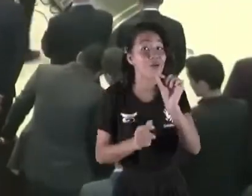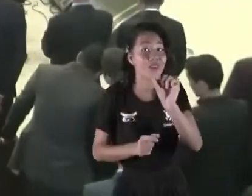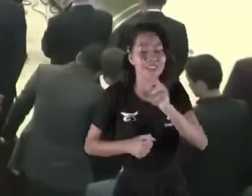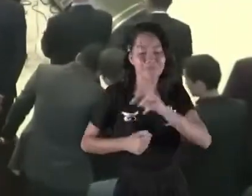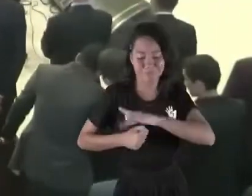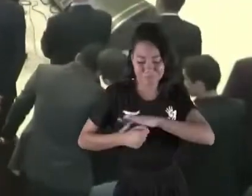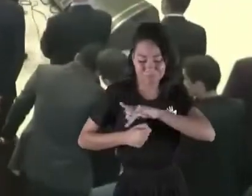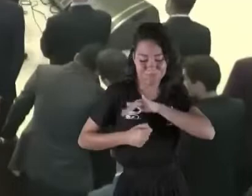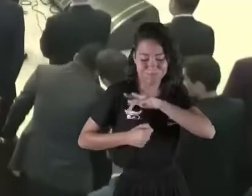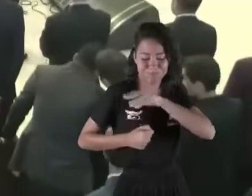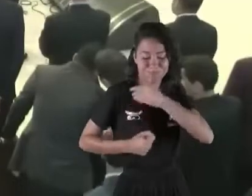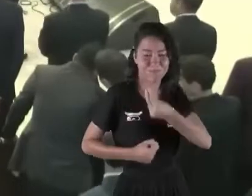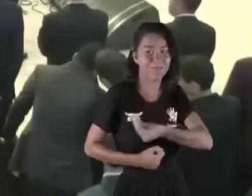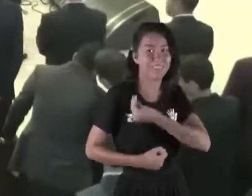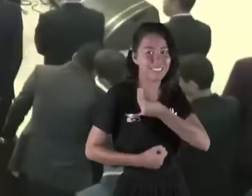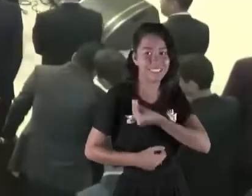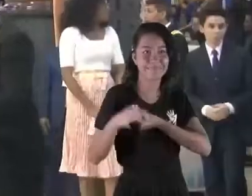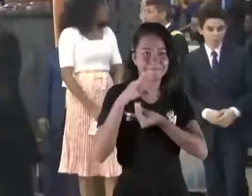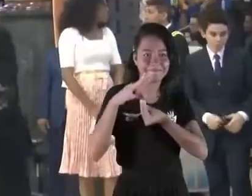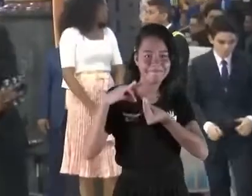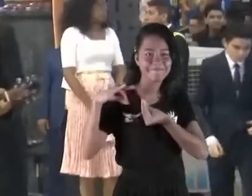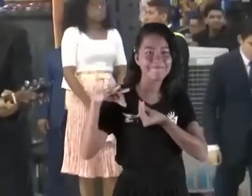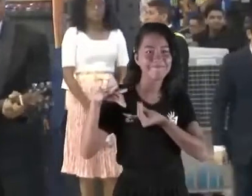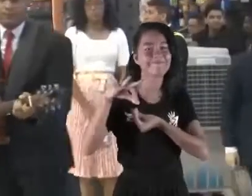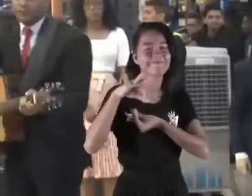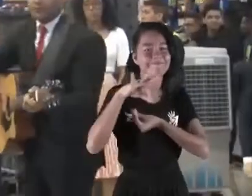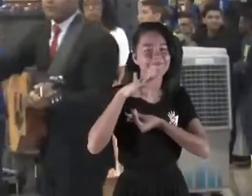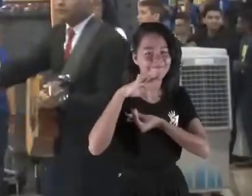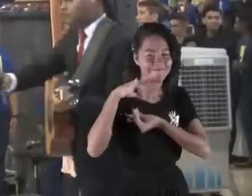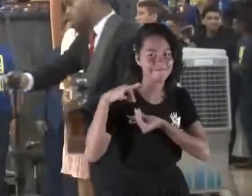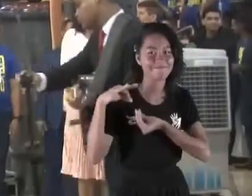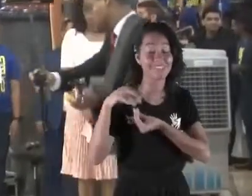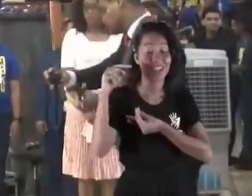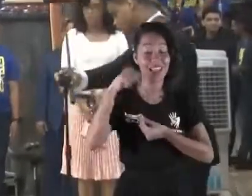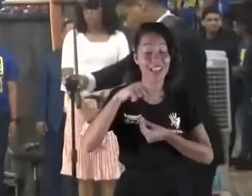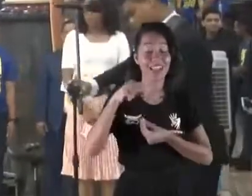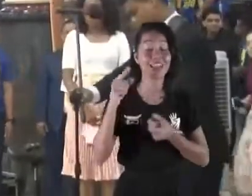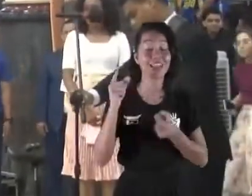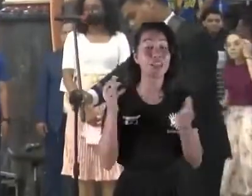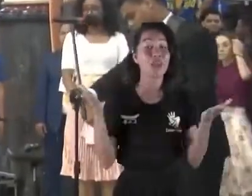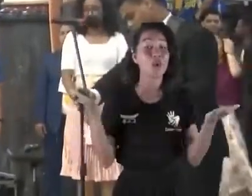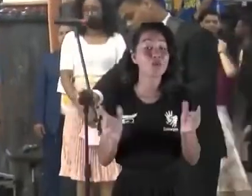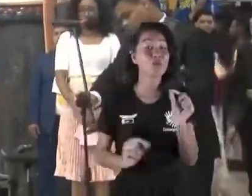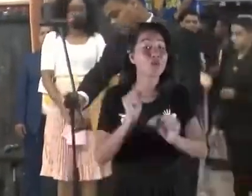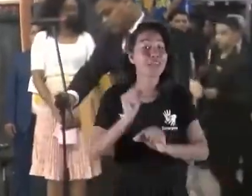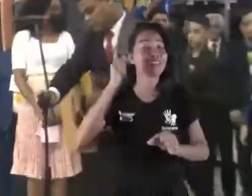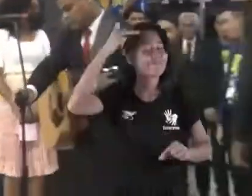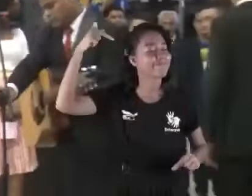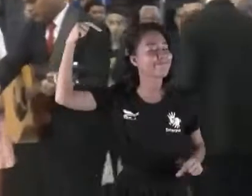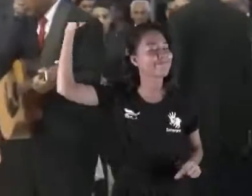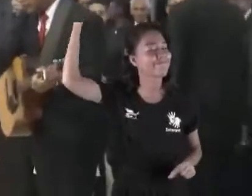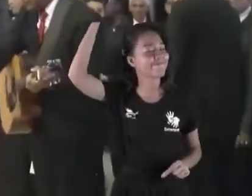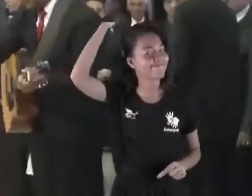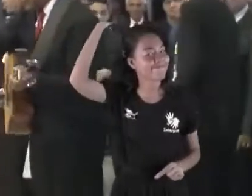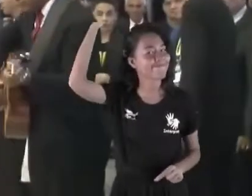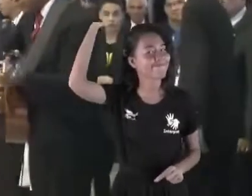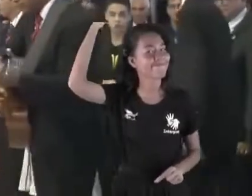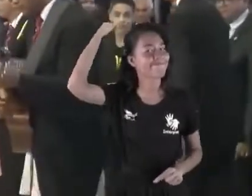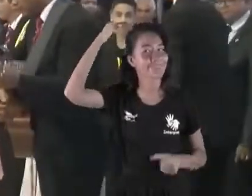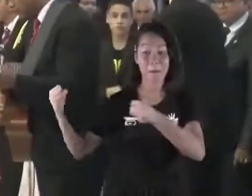Estamos em avivamento. Isso é Pentecostes. Isto é poder de